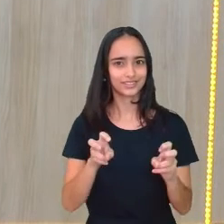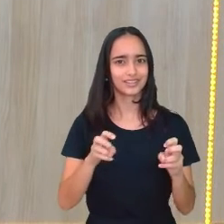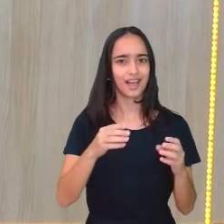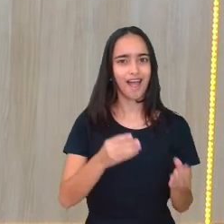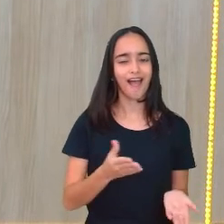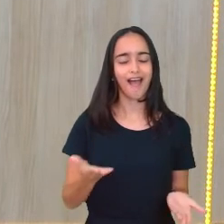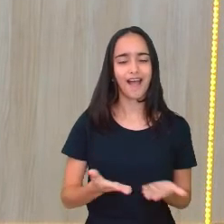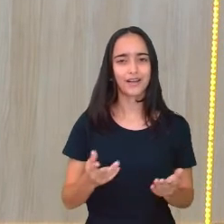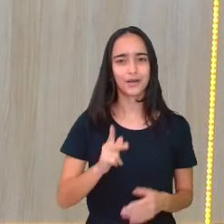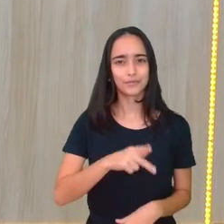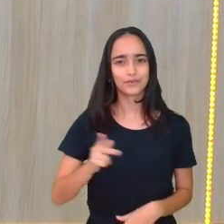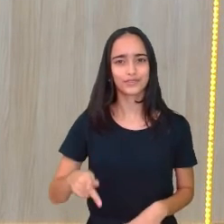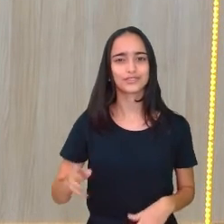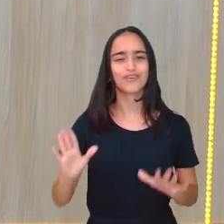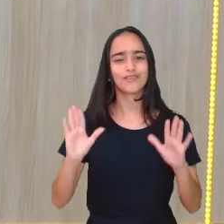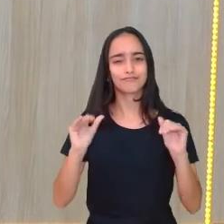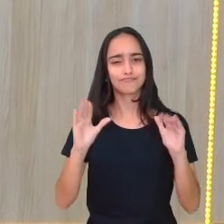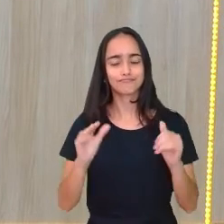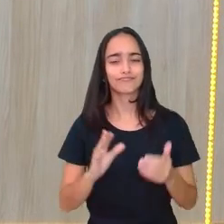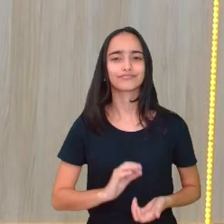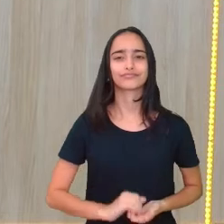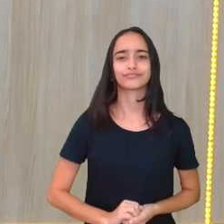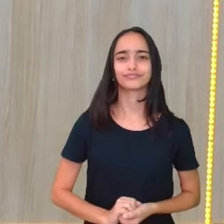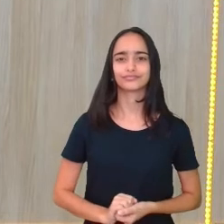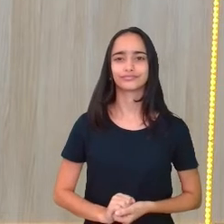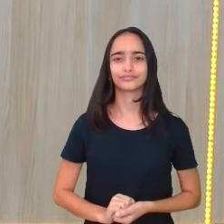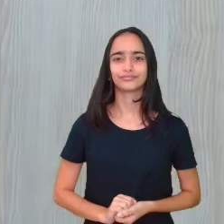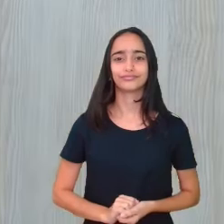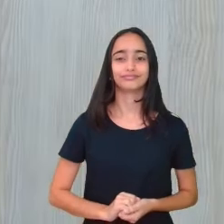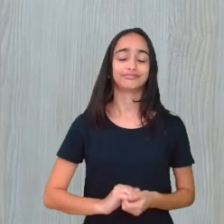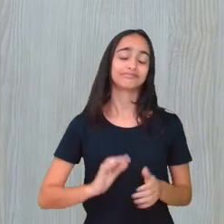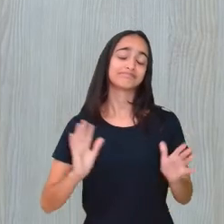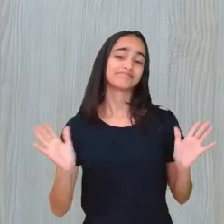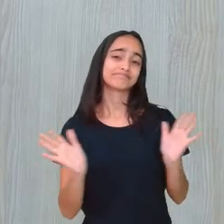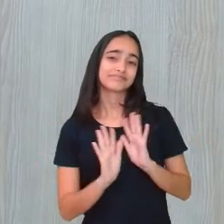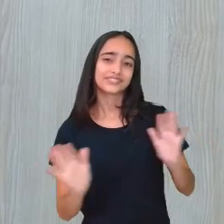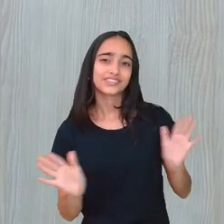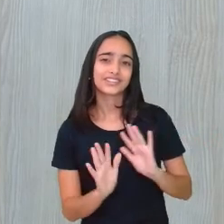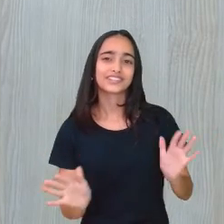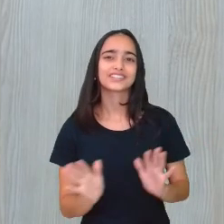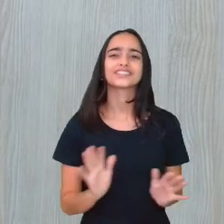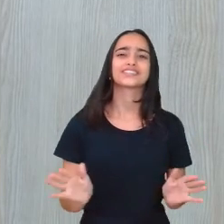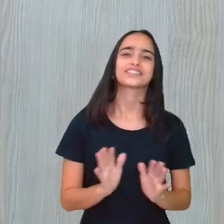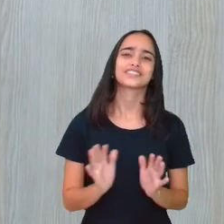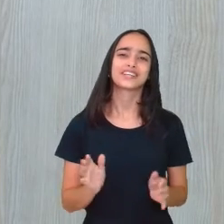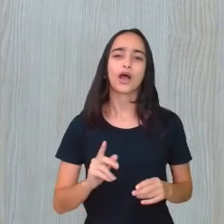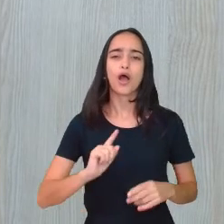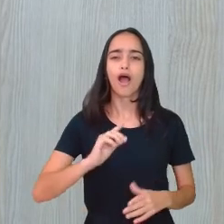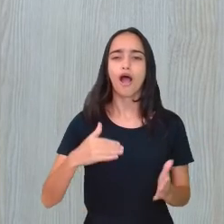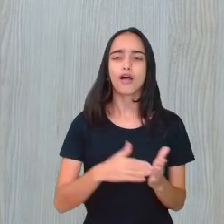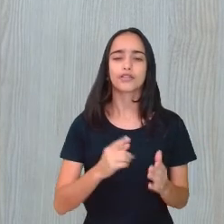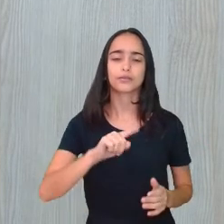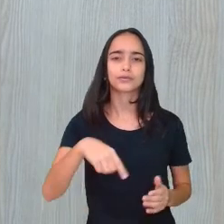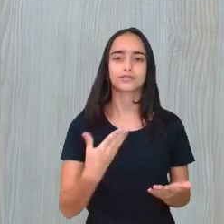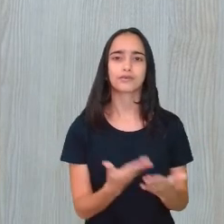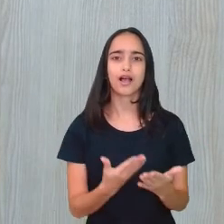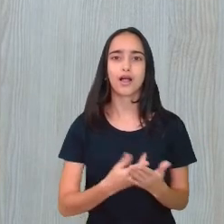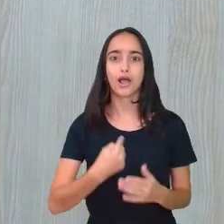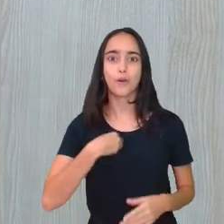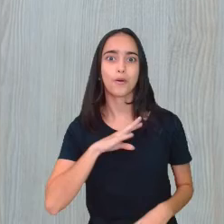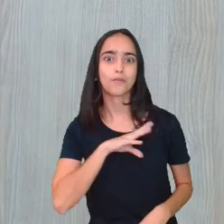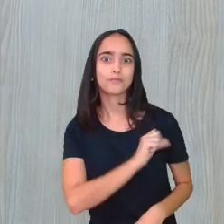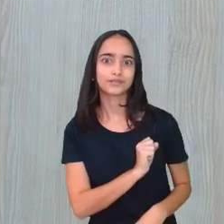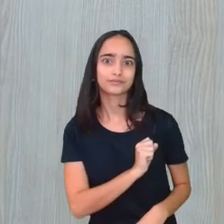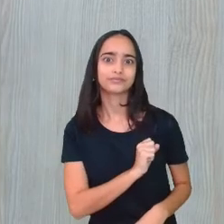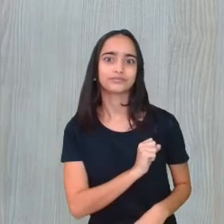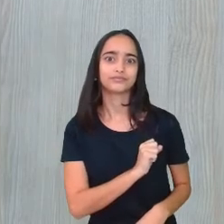professora Dini, para ela fazer aí. Dá o tchauzinho dela. Gente, tchauzinho, até a próxima aula, porque eu estou